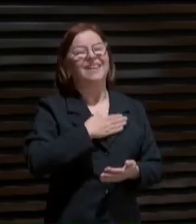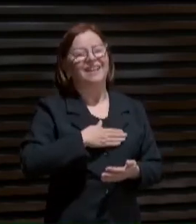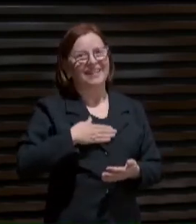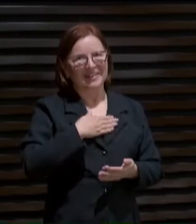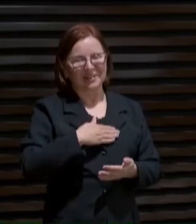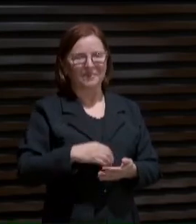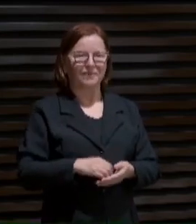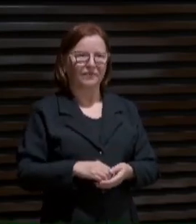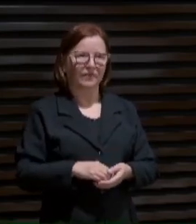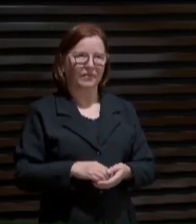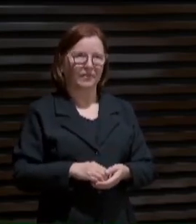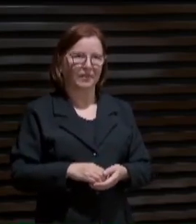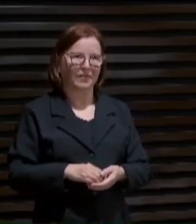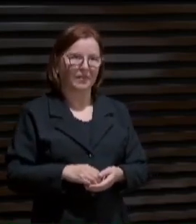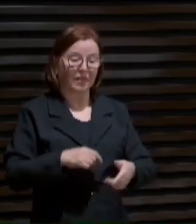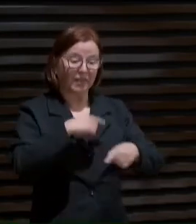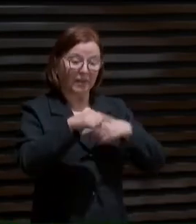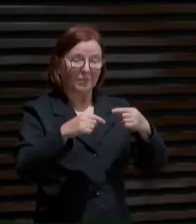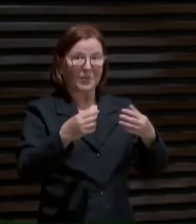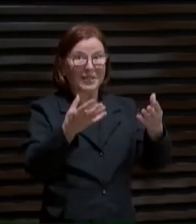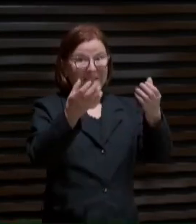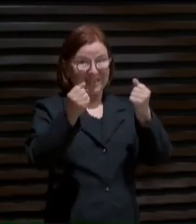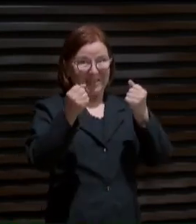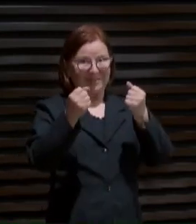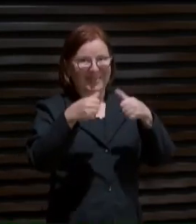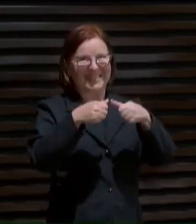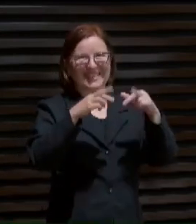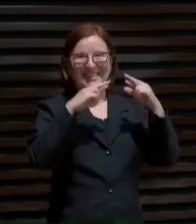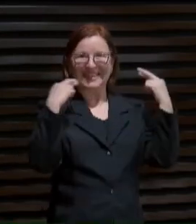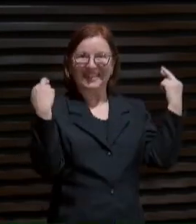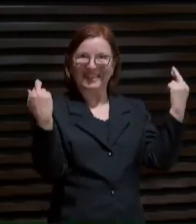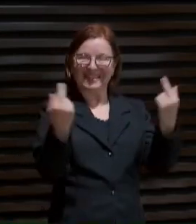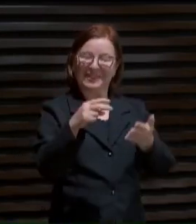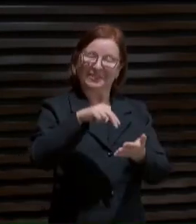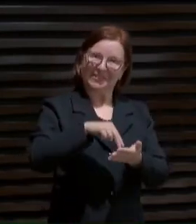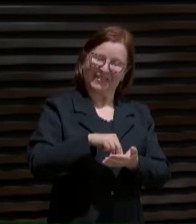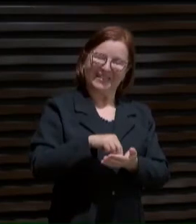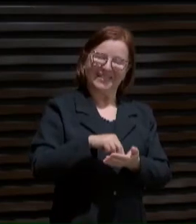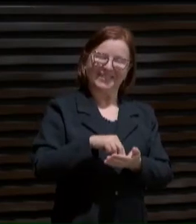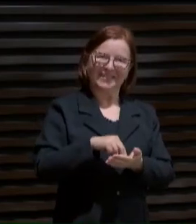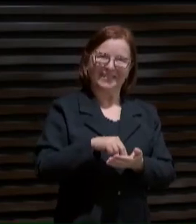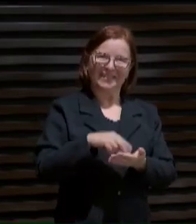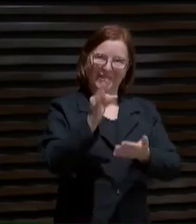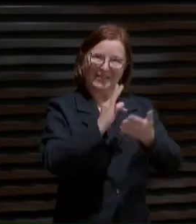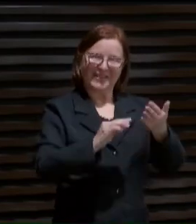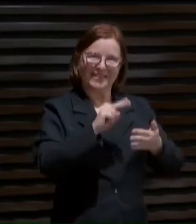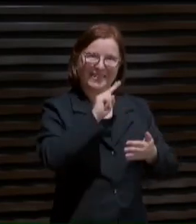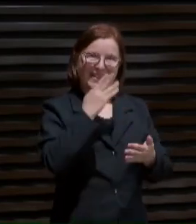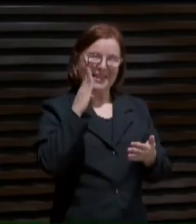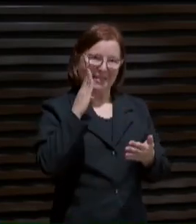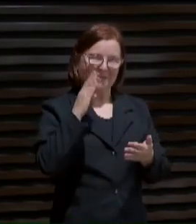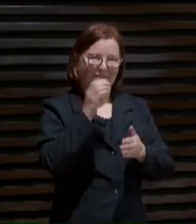após receber este reino inabalável é a expressão do texto de Hebreus que nós vemos no início Hebreus Capítulo